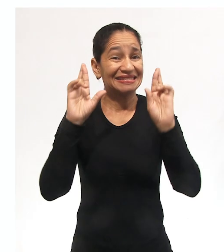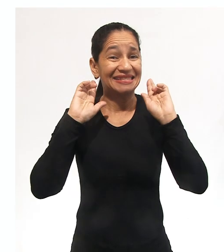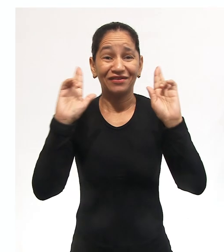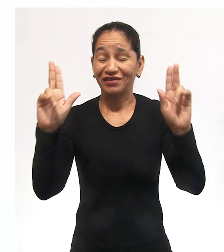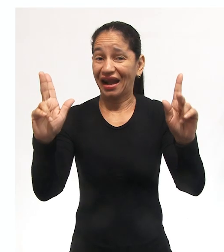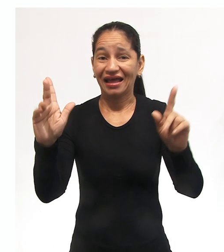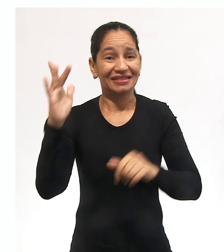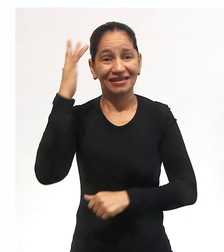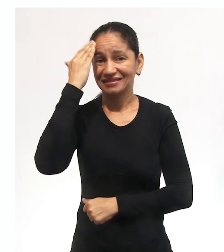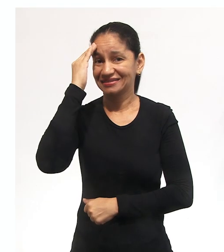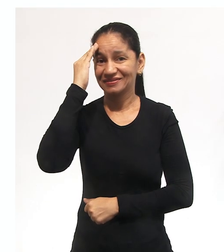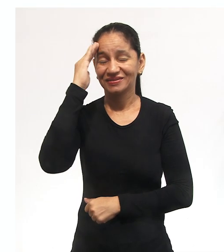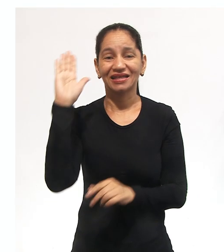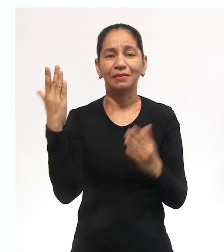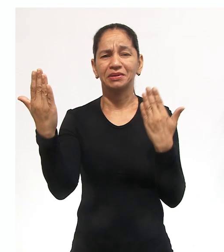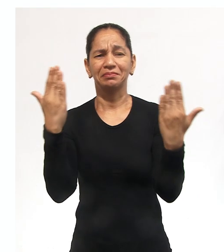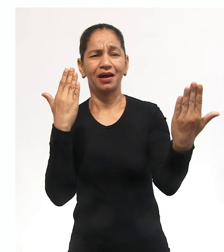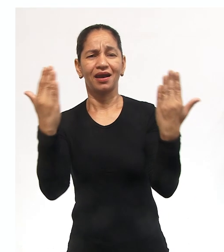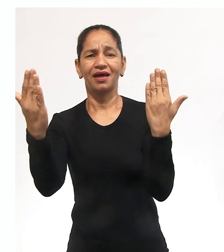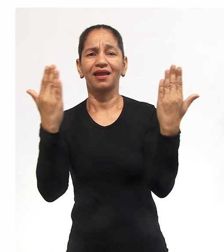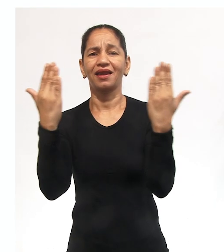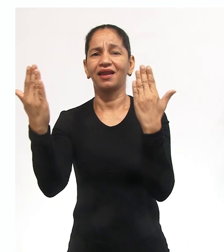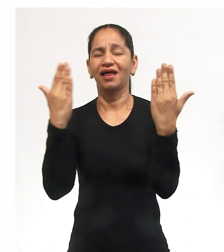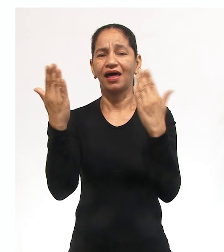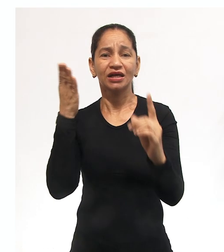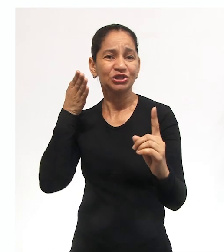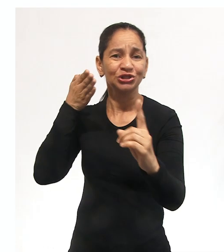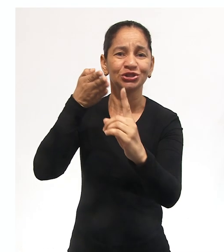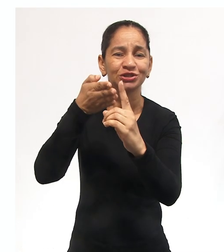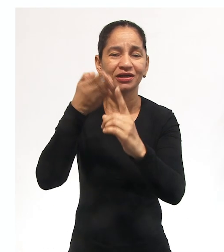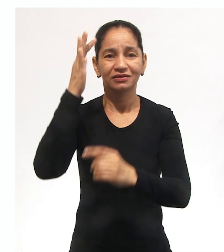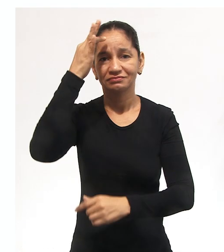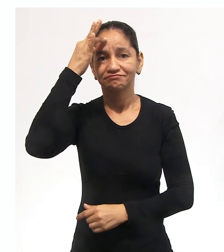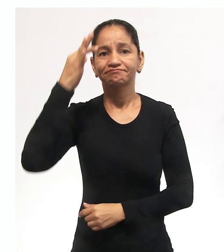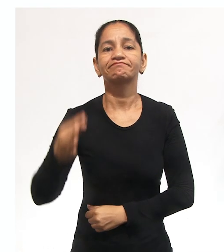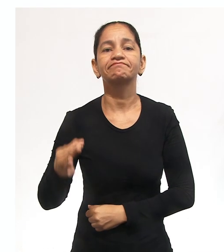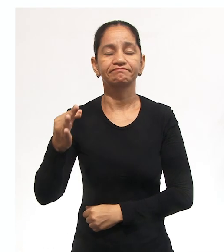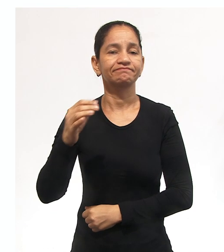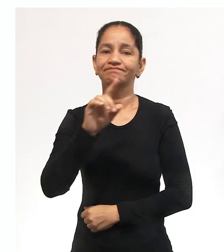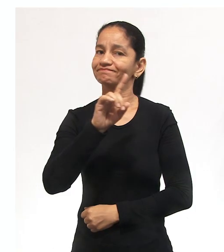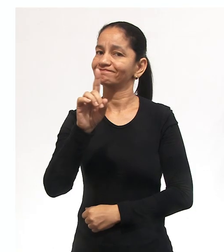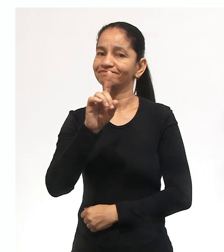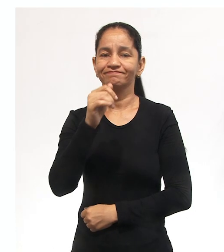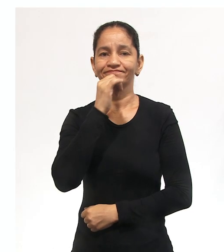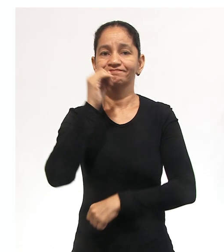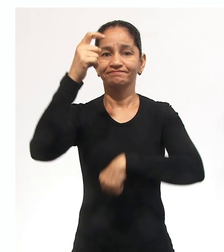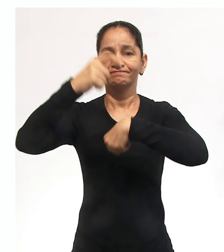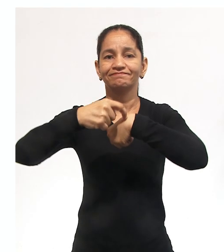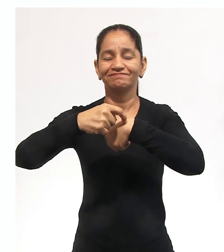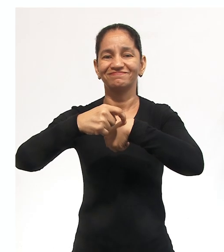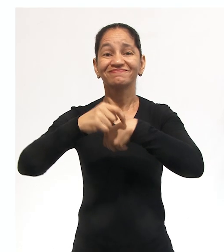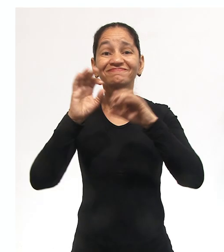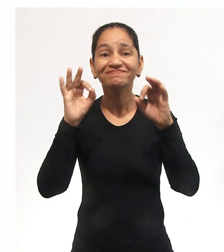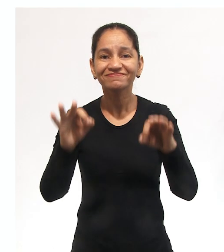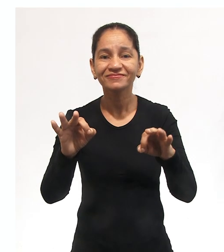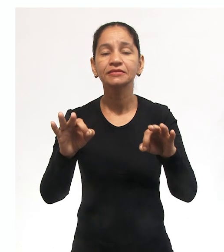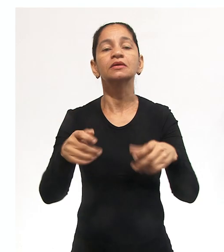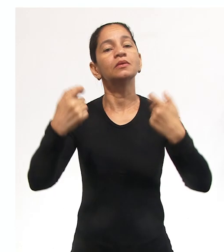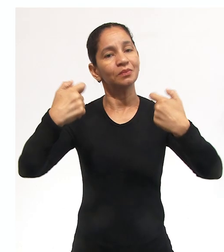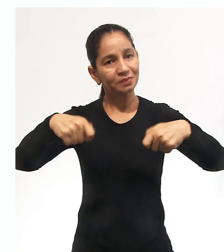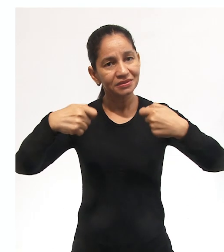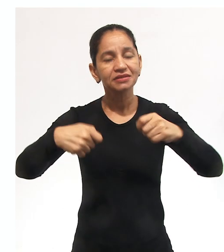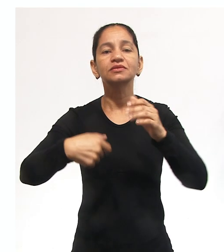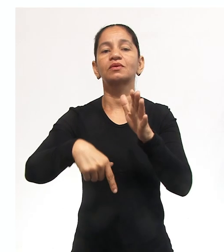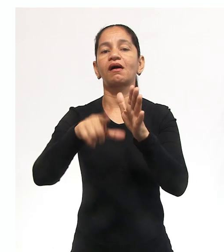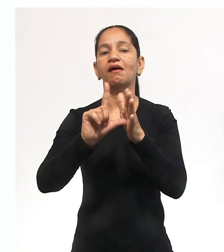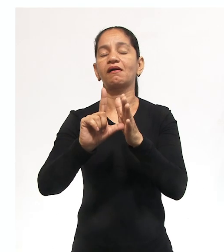tempo diferentes, eu não consigo fazer essa verificação direta, eu não consigo ter essa decisão nesse exato momento. Então, eu